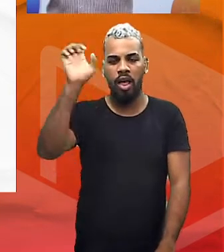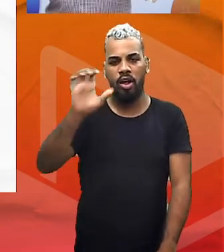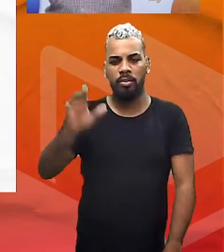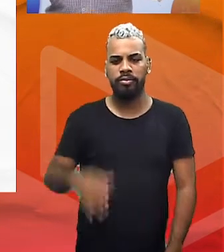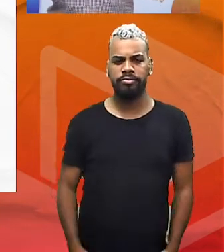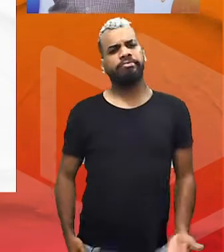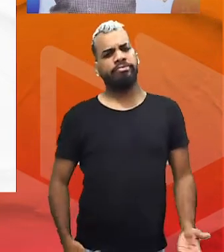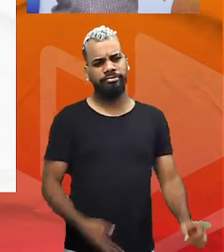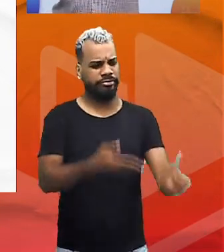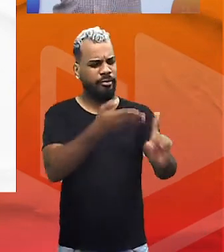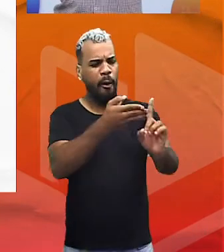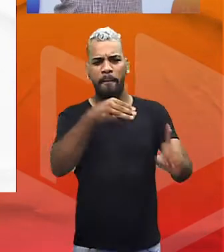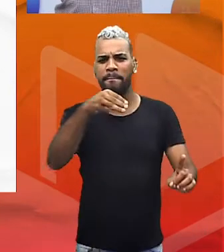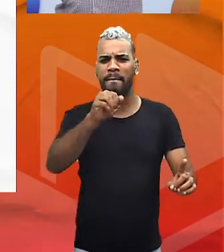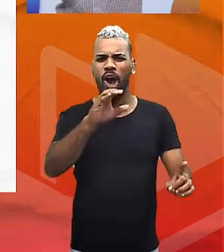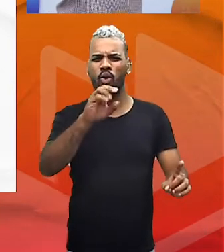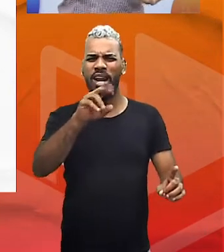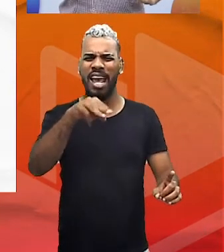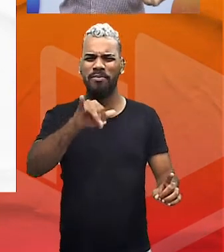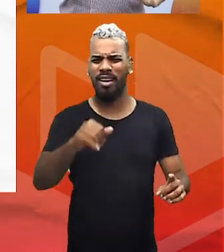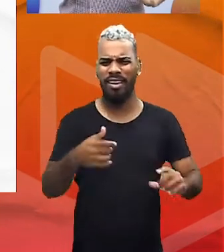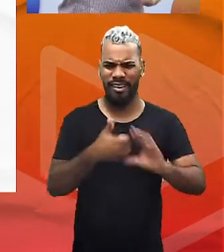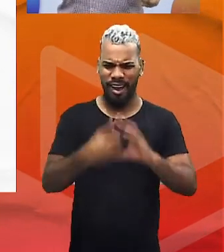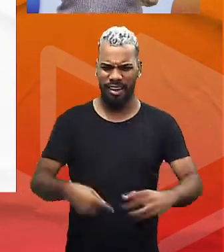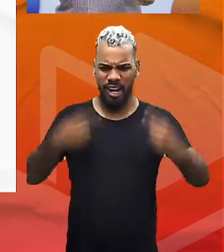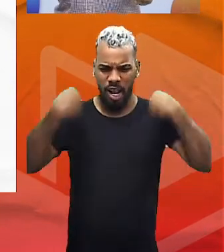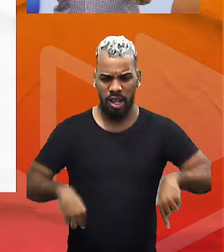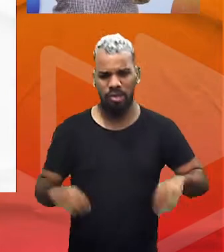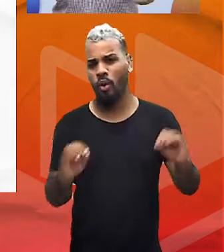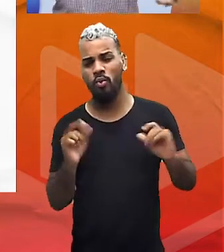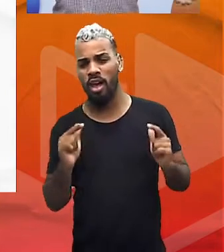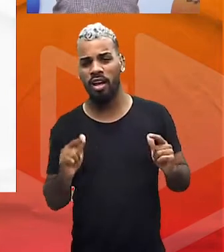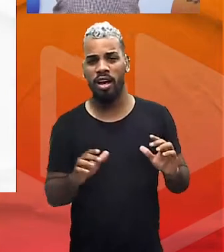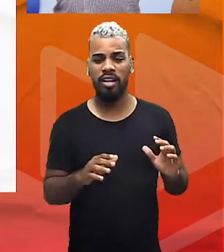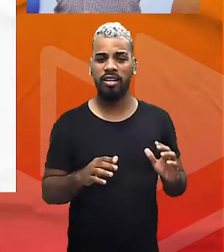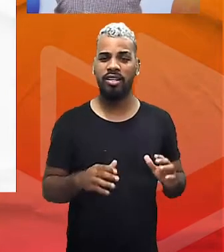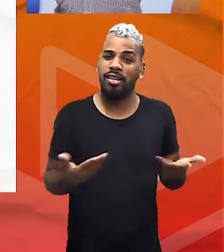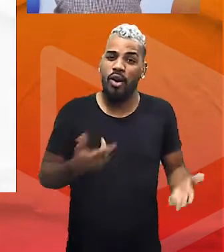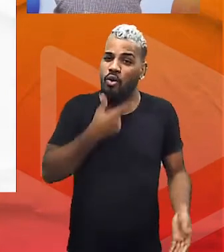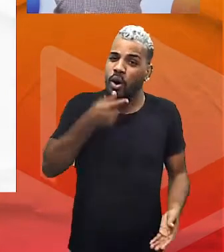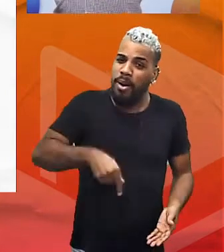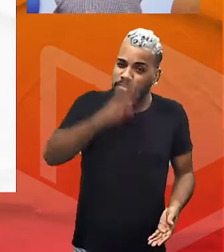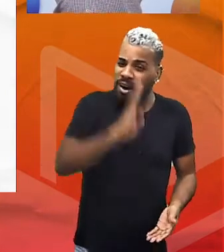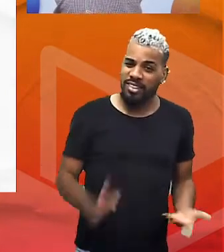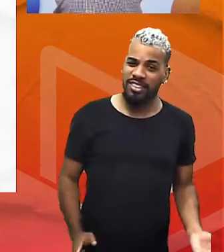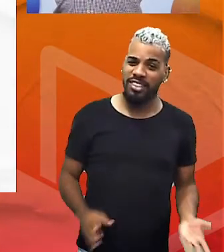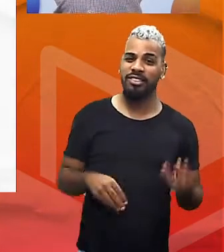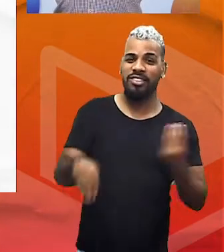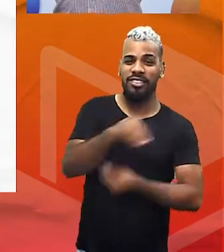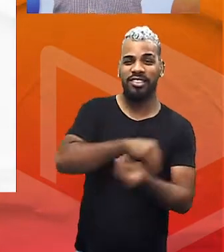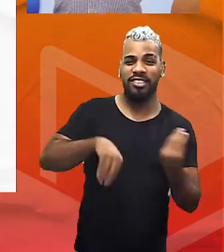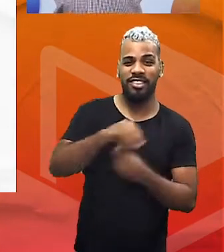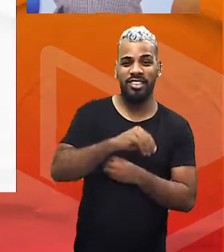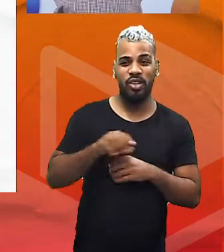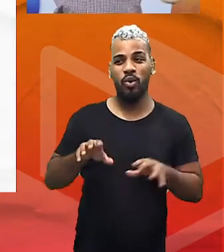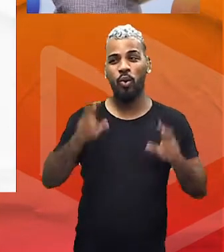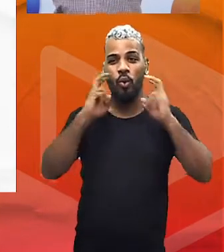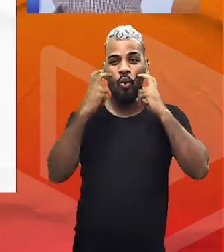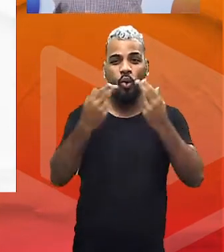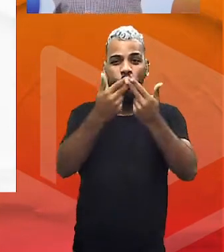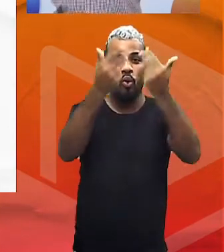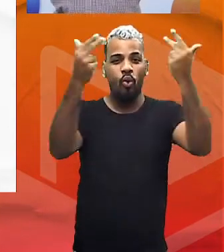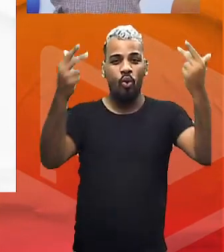é Macunaíma? Sem caráter, sem característica? É um homem brasileiro, herdeiro de toda essa